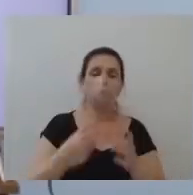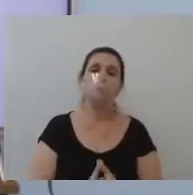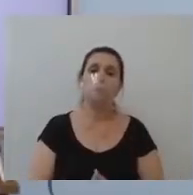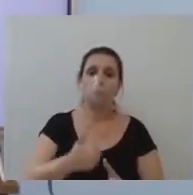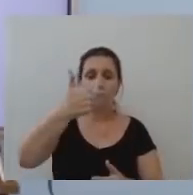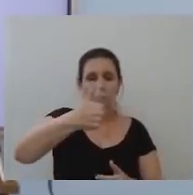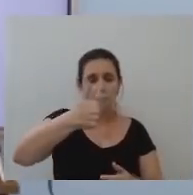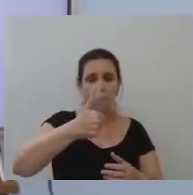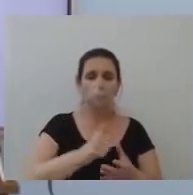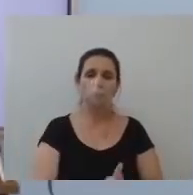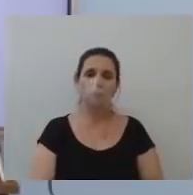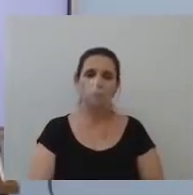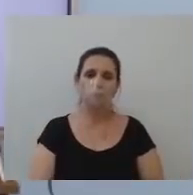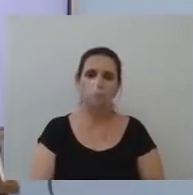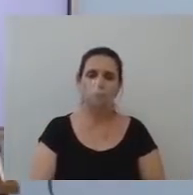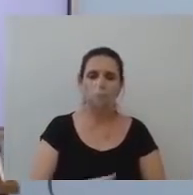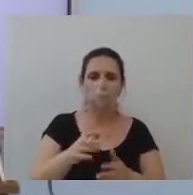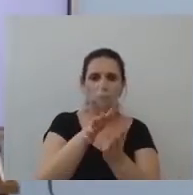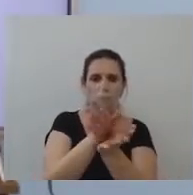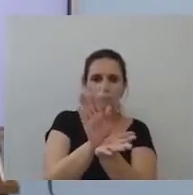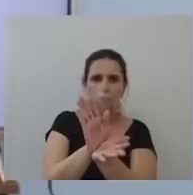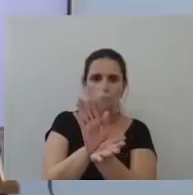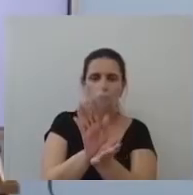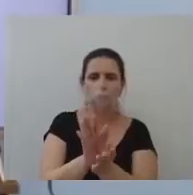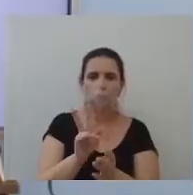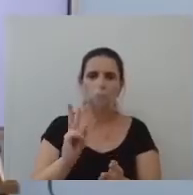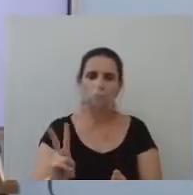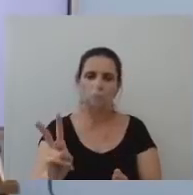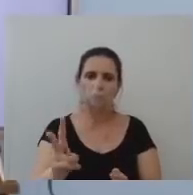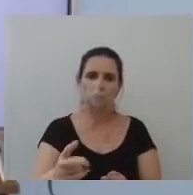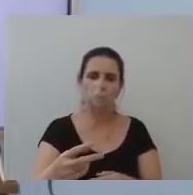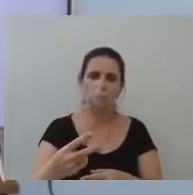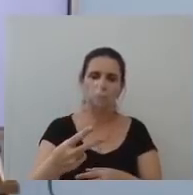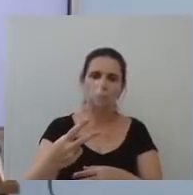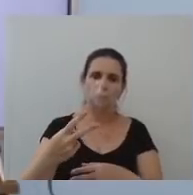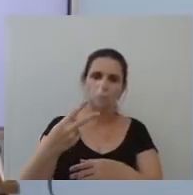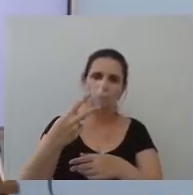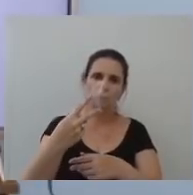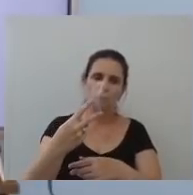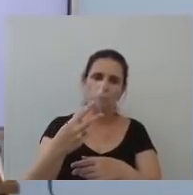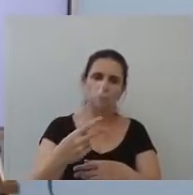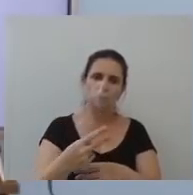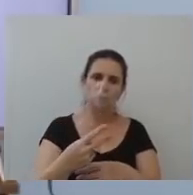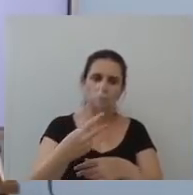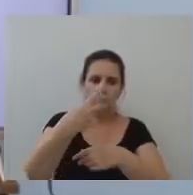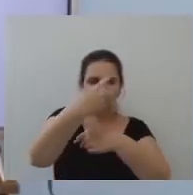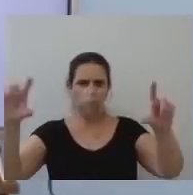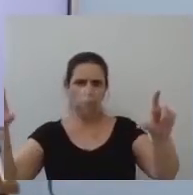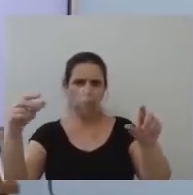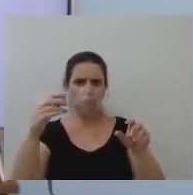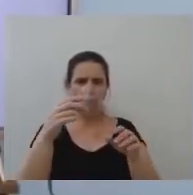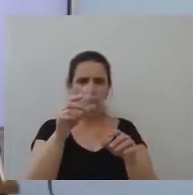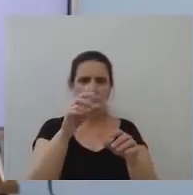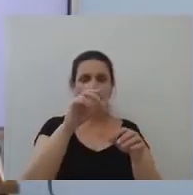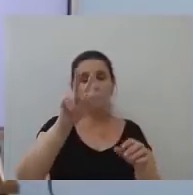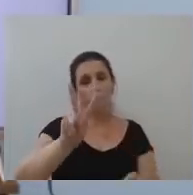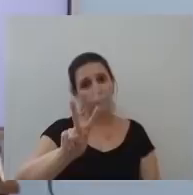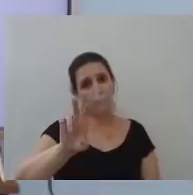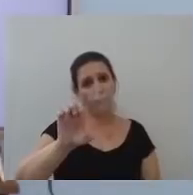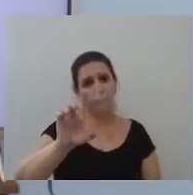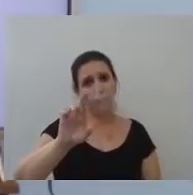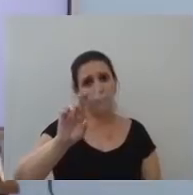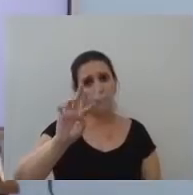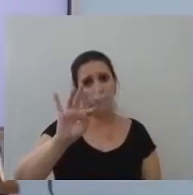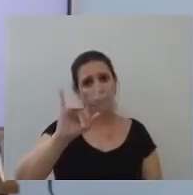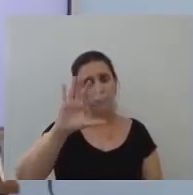Em primeiro lugar, o celular ele sempre tem que ser gravado, certo? E posicionado dessa forma.